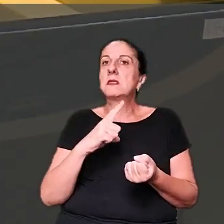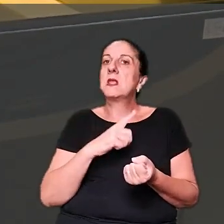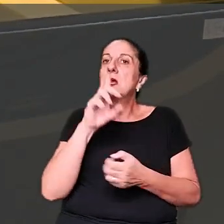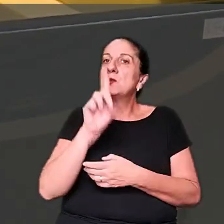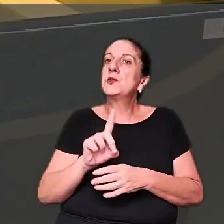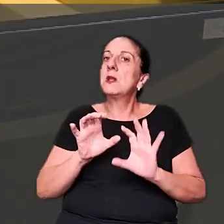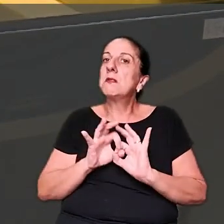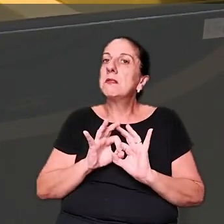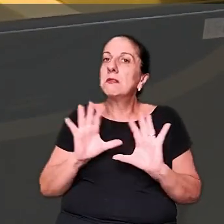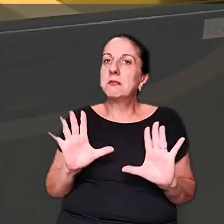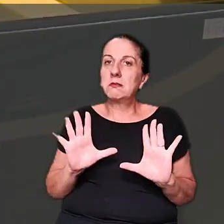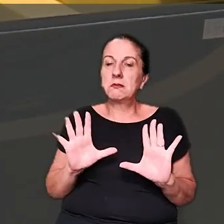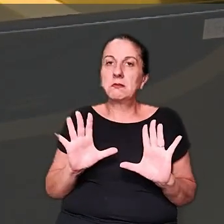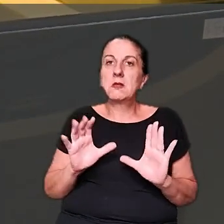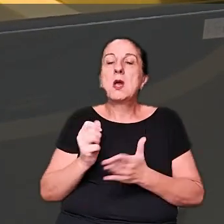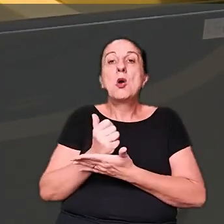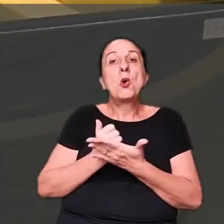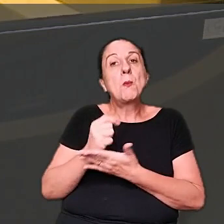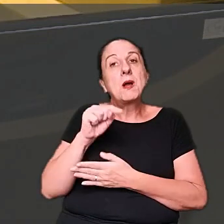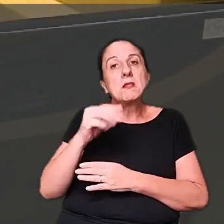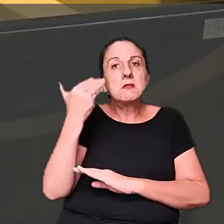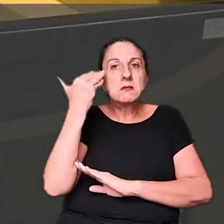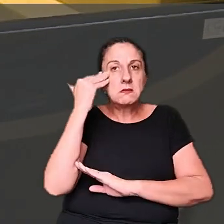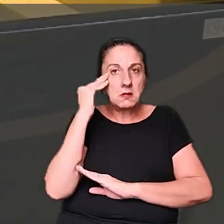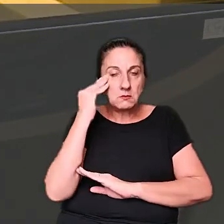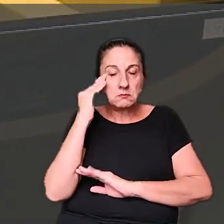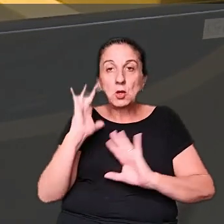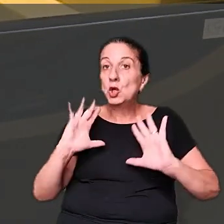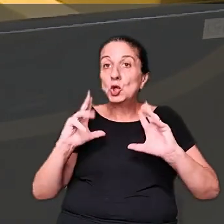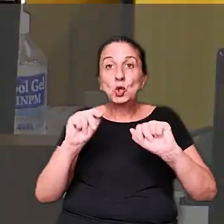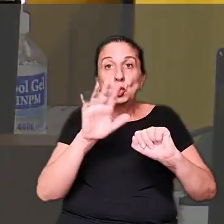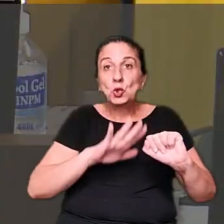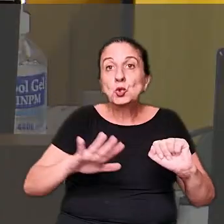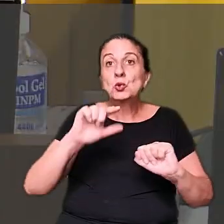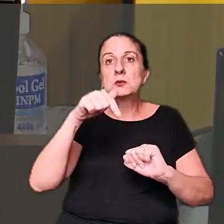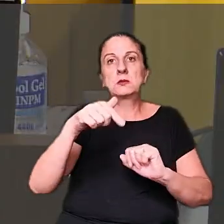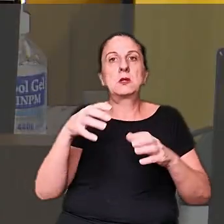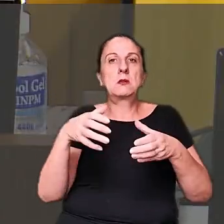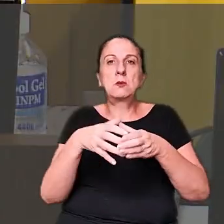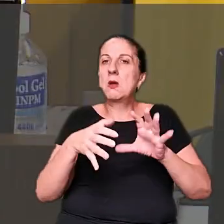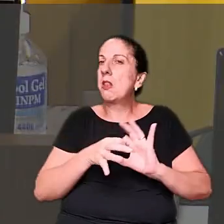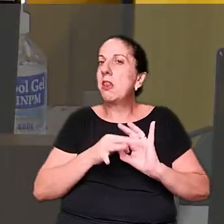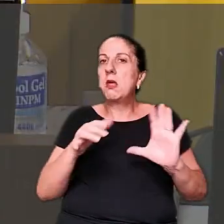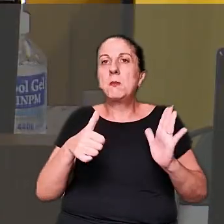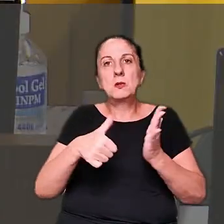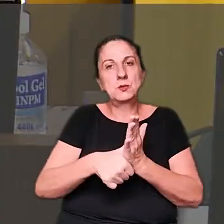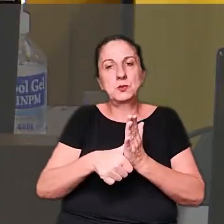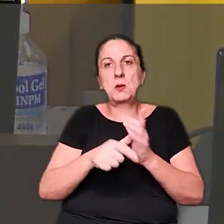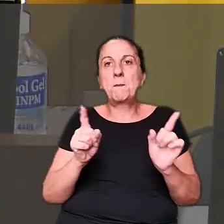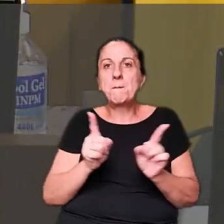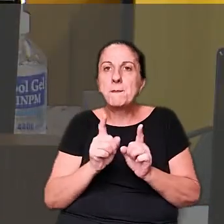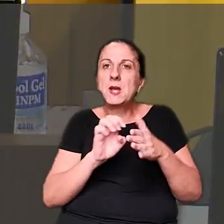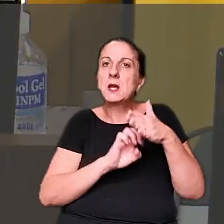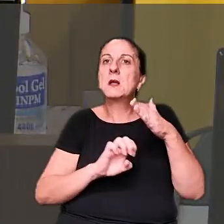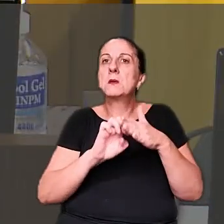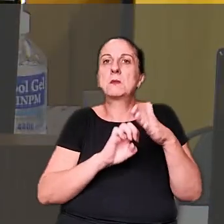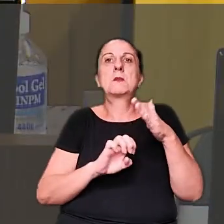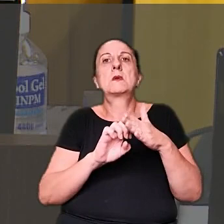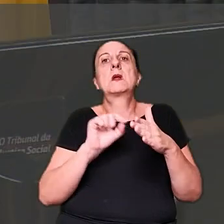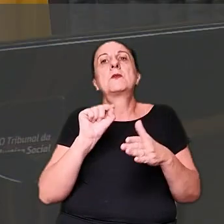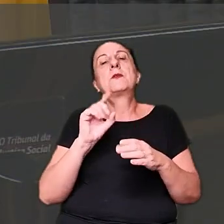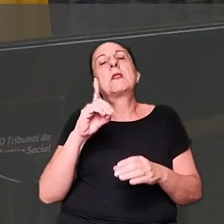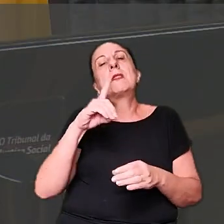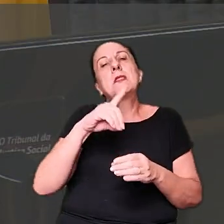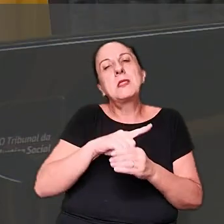inadmissível haver restrição do direito de liberdade. Com base nesse entendimento, por unanimidade, a sétima turma liberou a sócia da